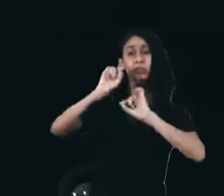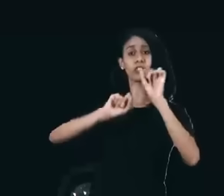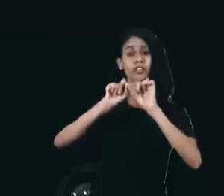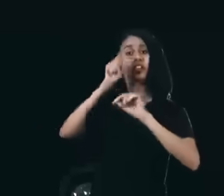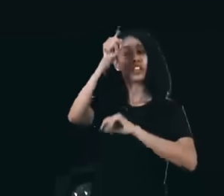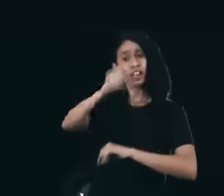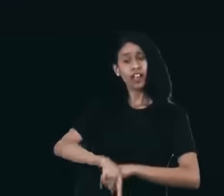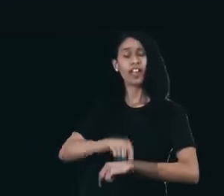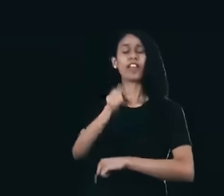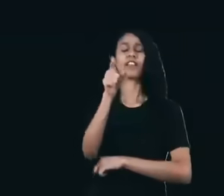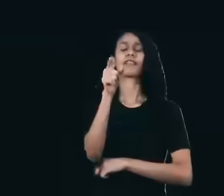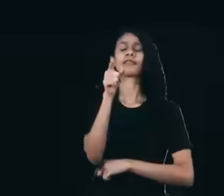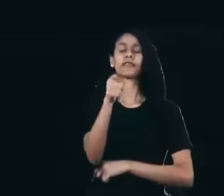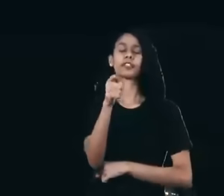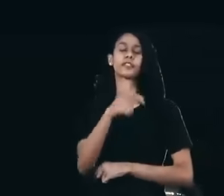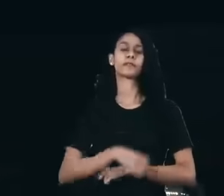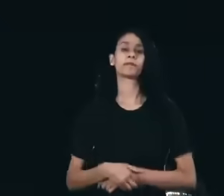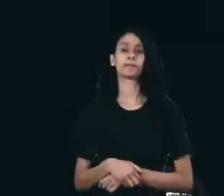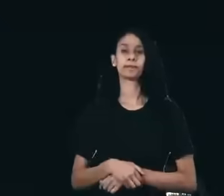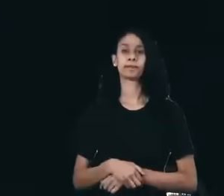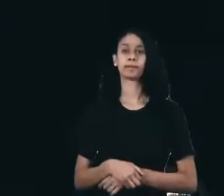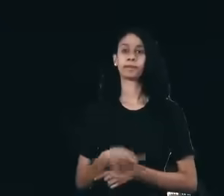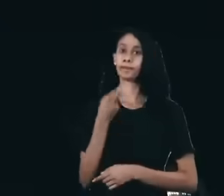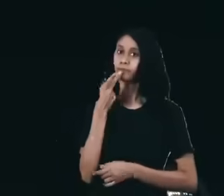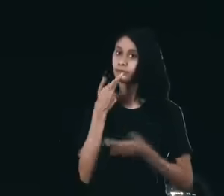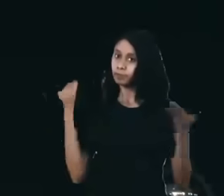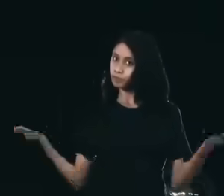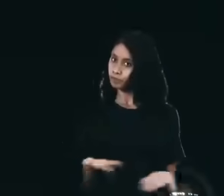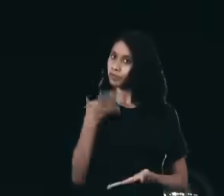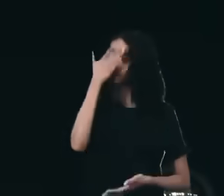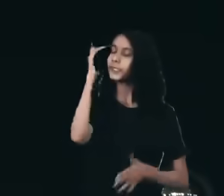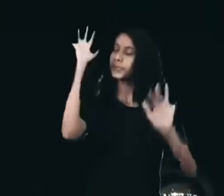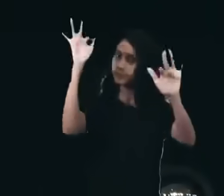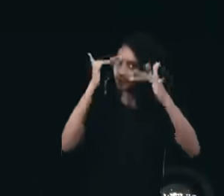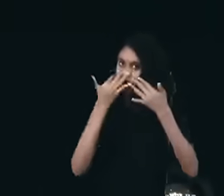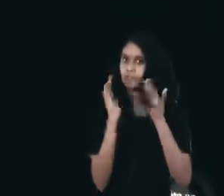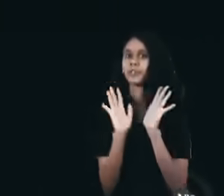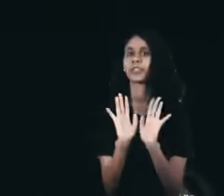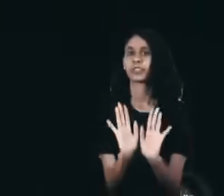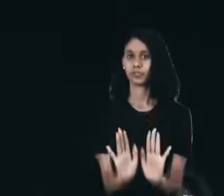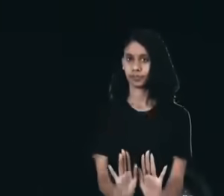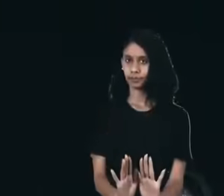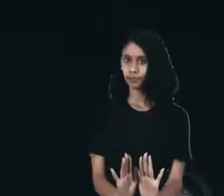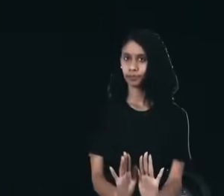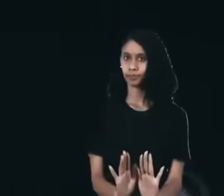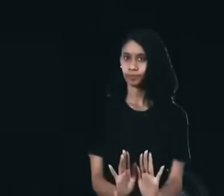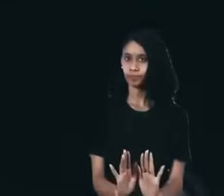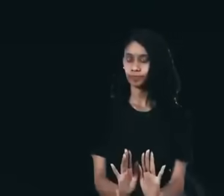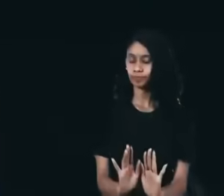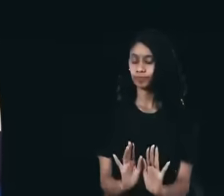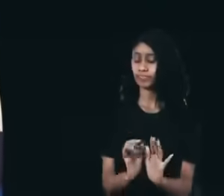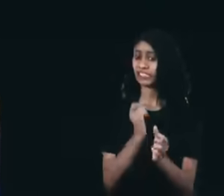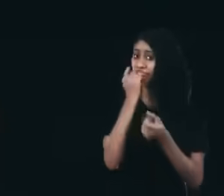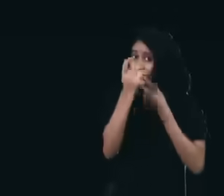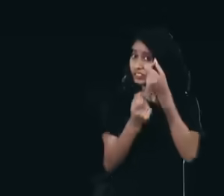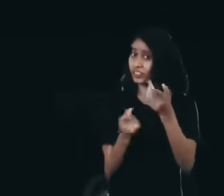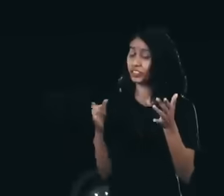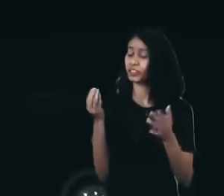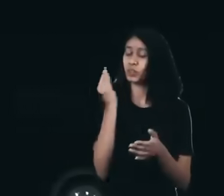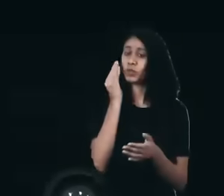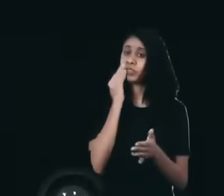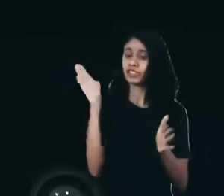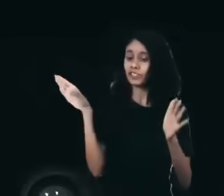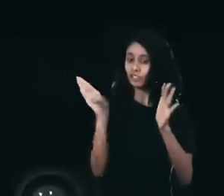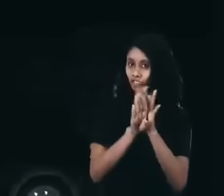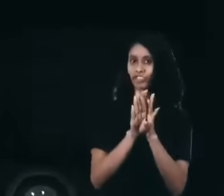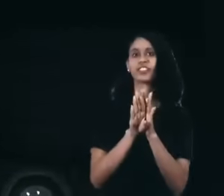é. Deixa eu te dizer, gente, presta atenção. Às vezes a oportunidade